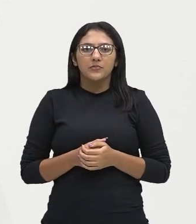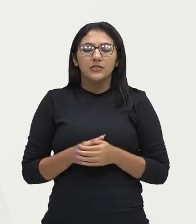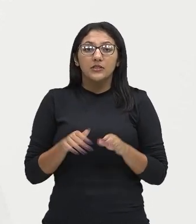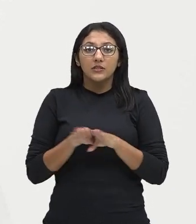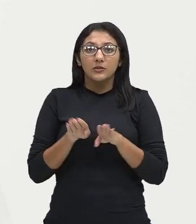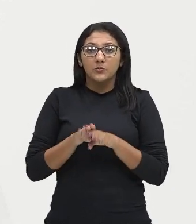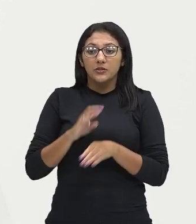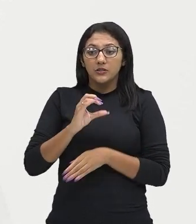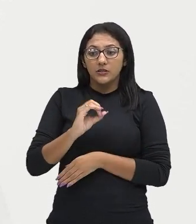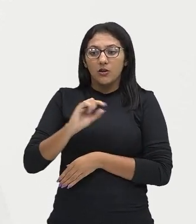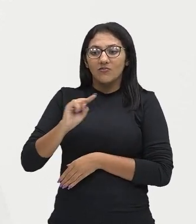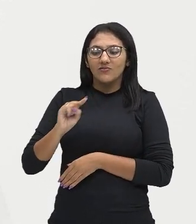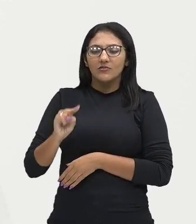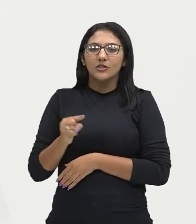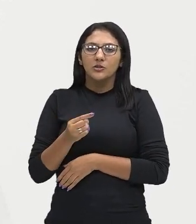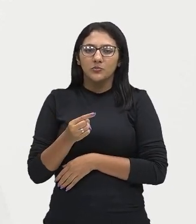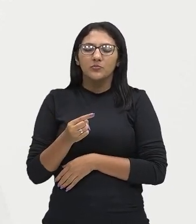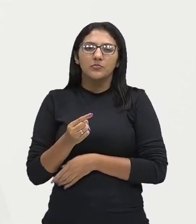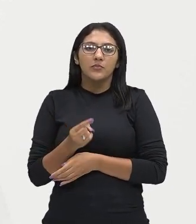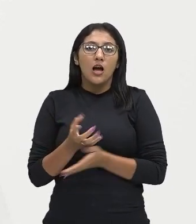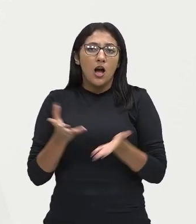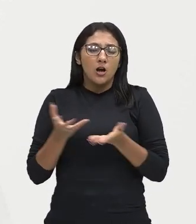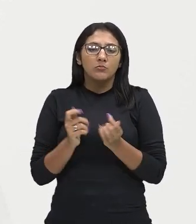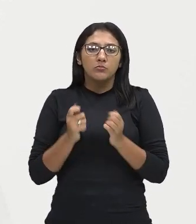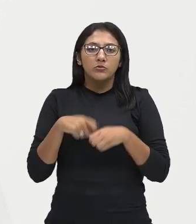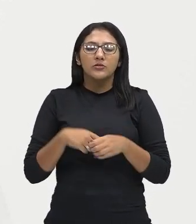uma vírgula. Agora sim,